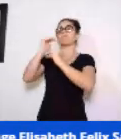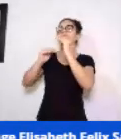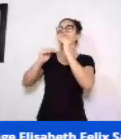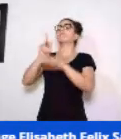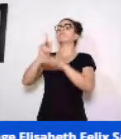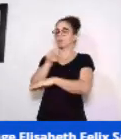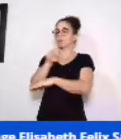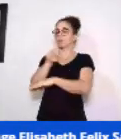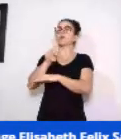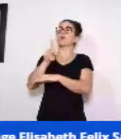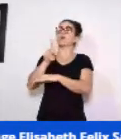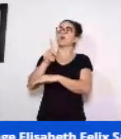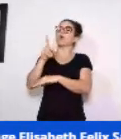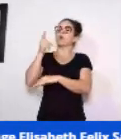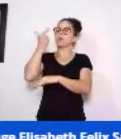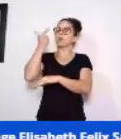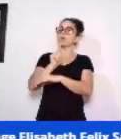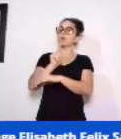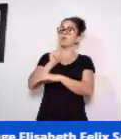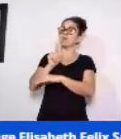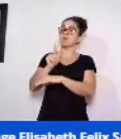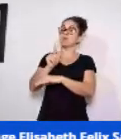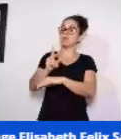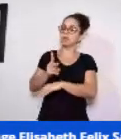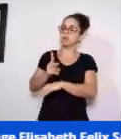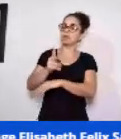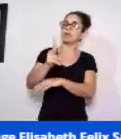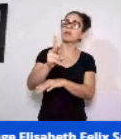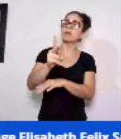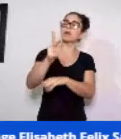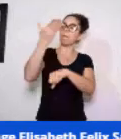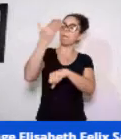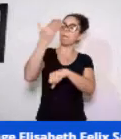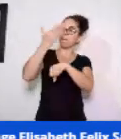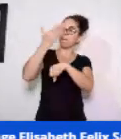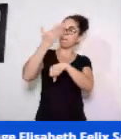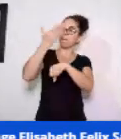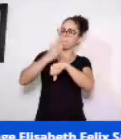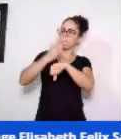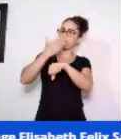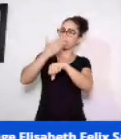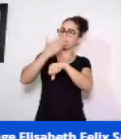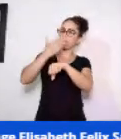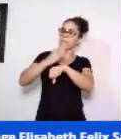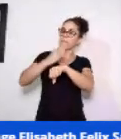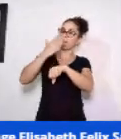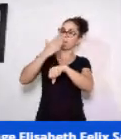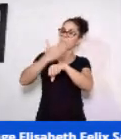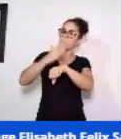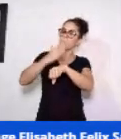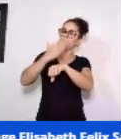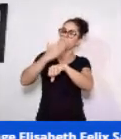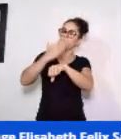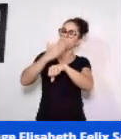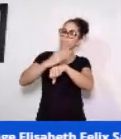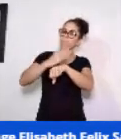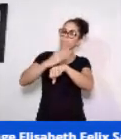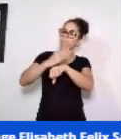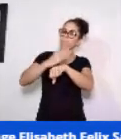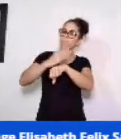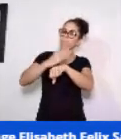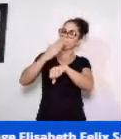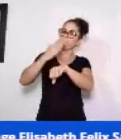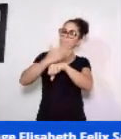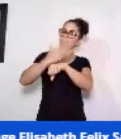sua prática, mas sem perder o foco do que foi nos questionado lá no começo, da eficiência. Então, nós pensamos